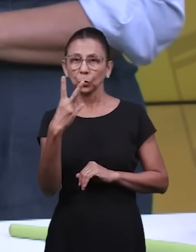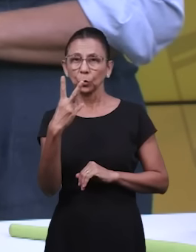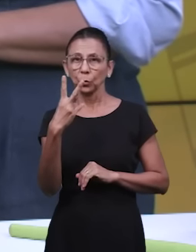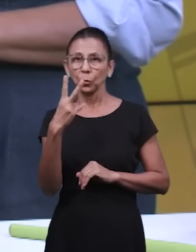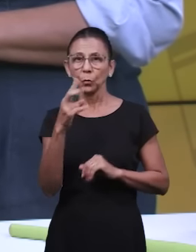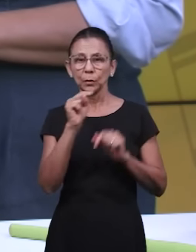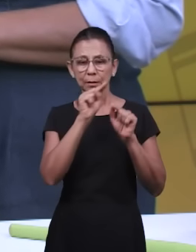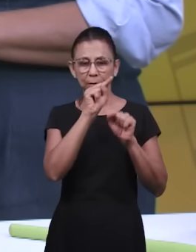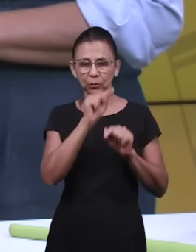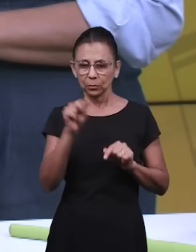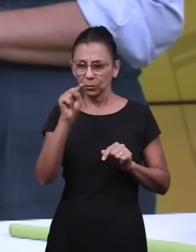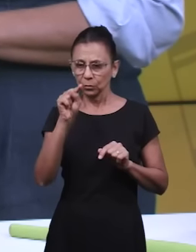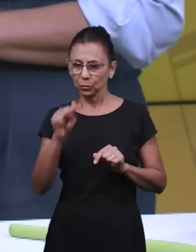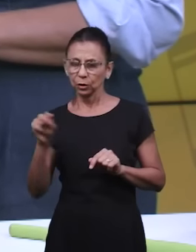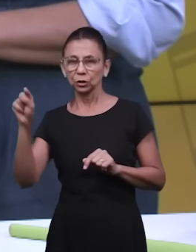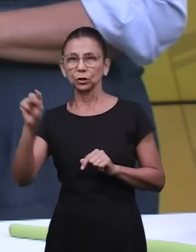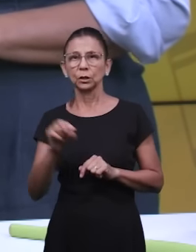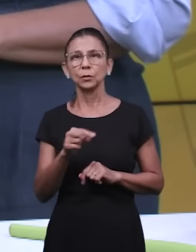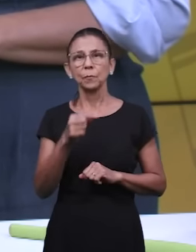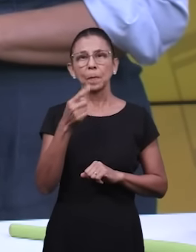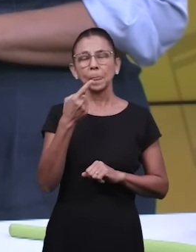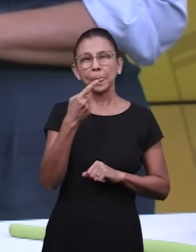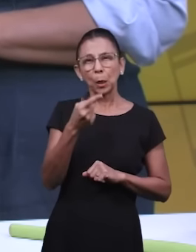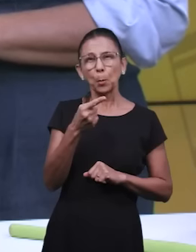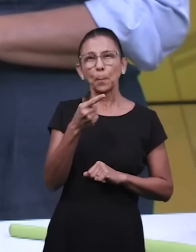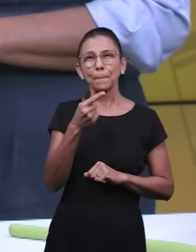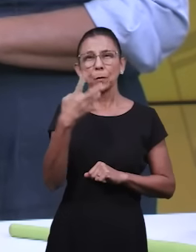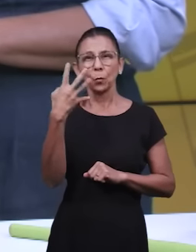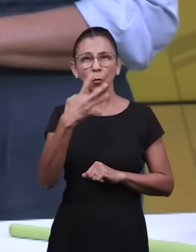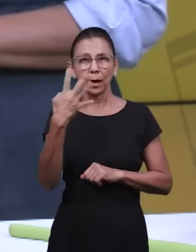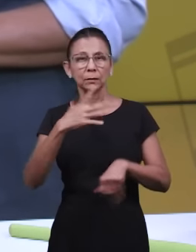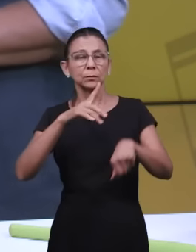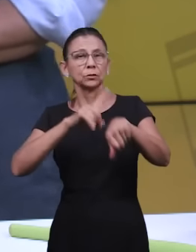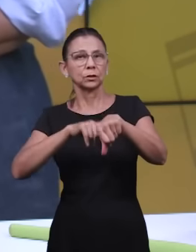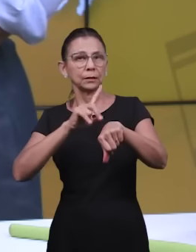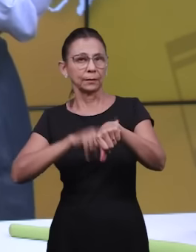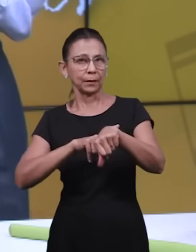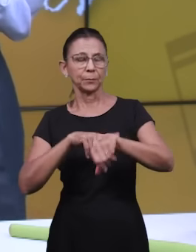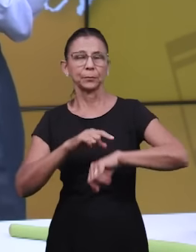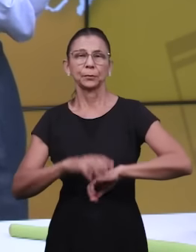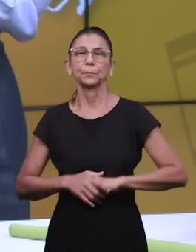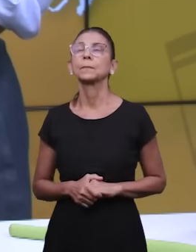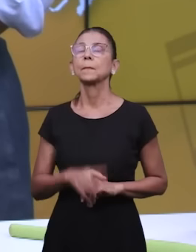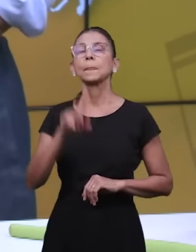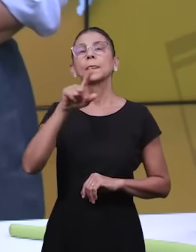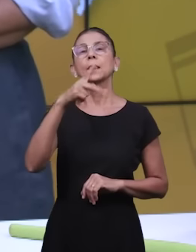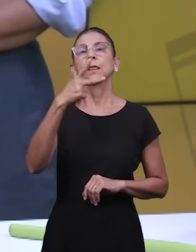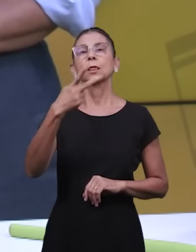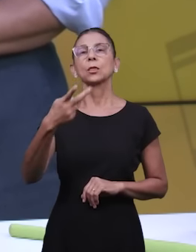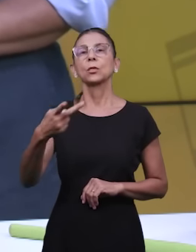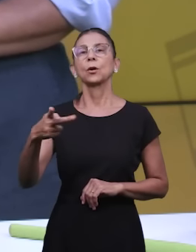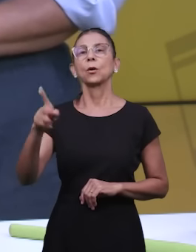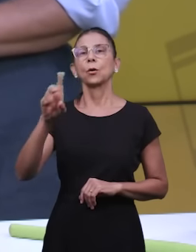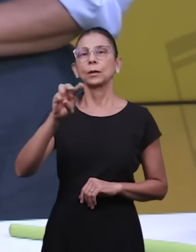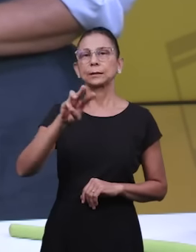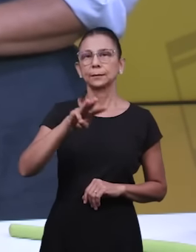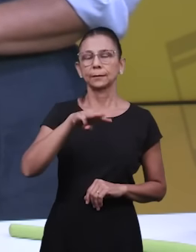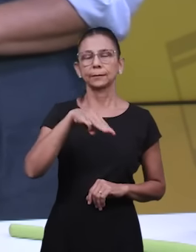colchetes. Um quarto de tempo, ela é bem rapidinha. Aqui estão os quatro tempos.